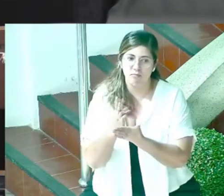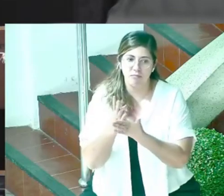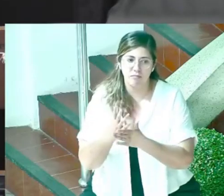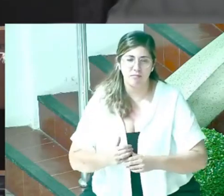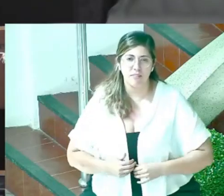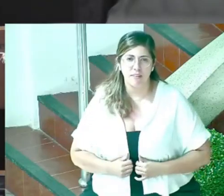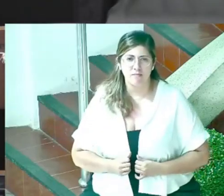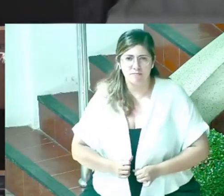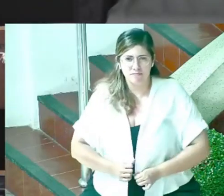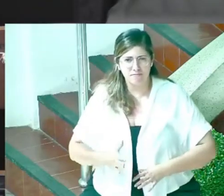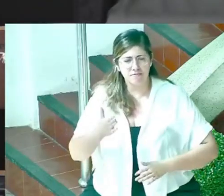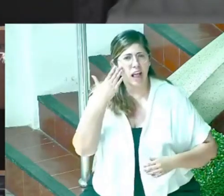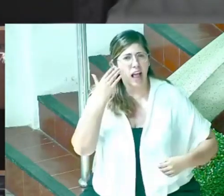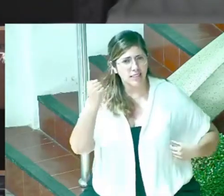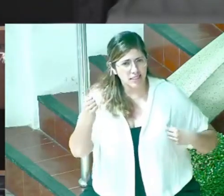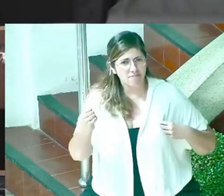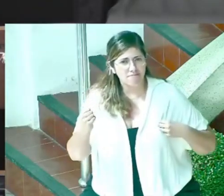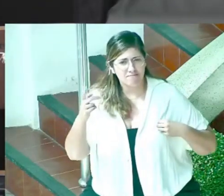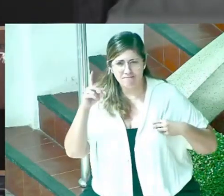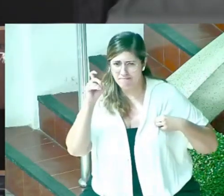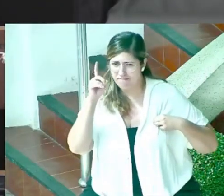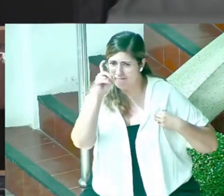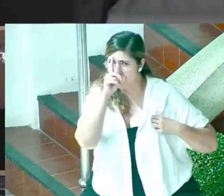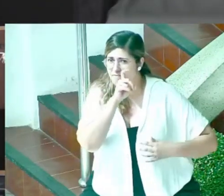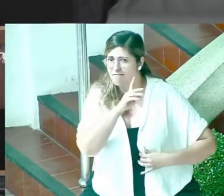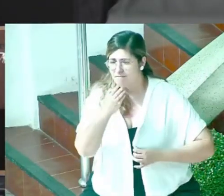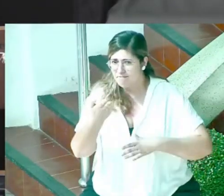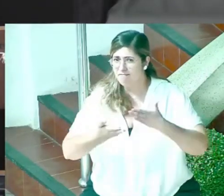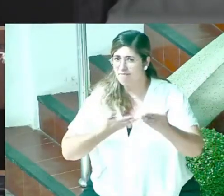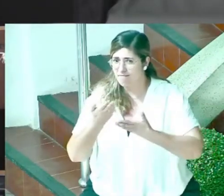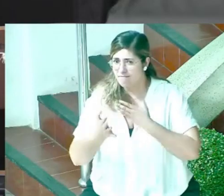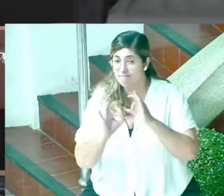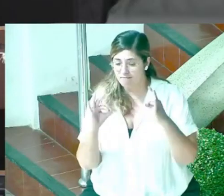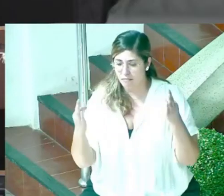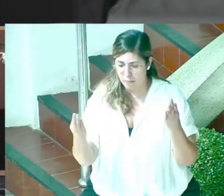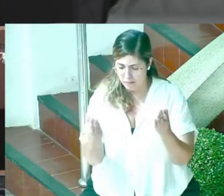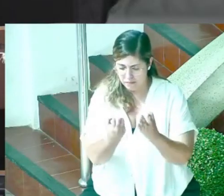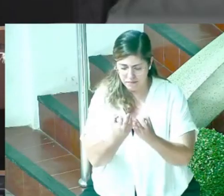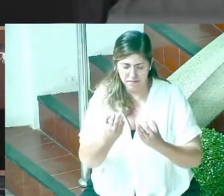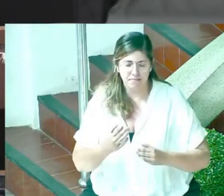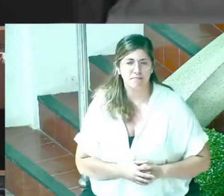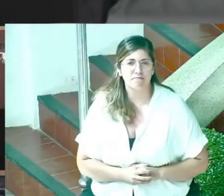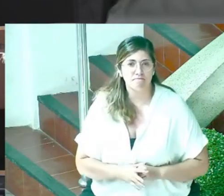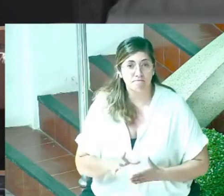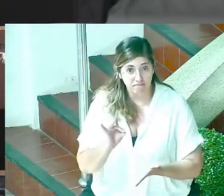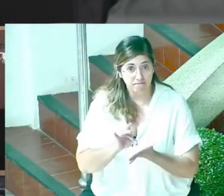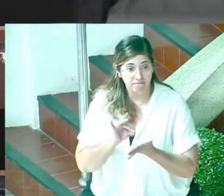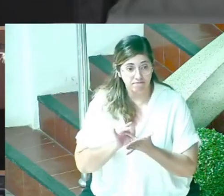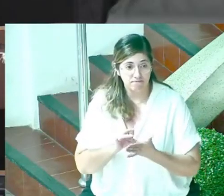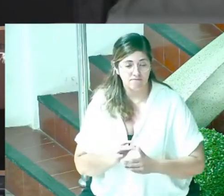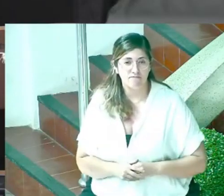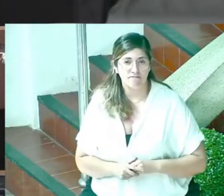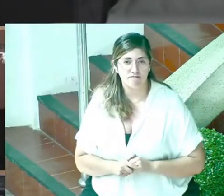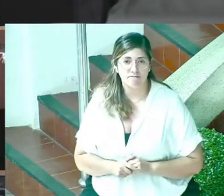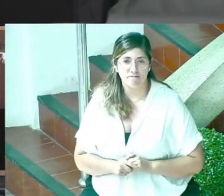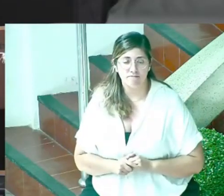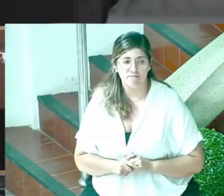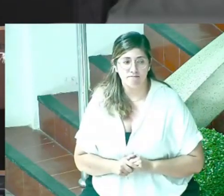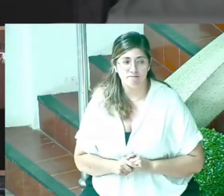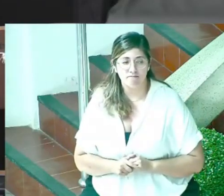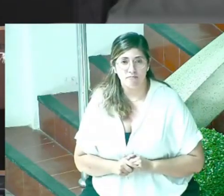Minimizamos o nosso próprio pecado e maximizamos o pecado do outro. E dizemos, não, o que ele fez